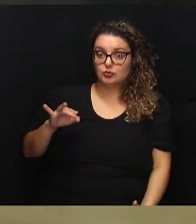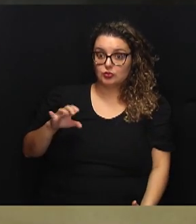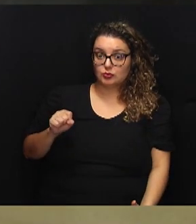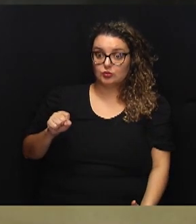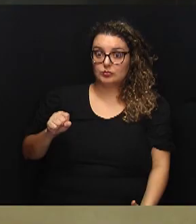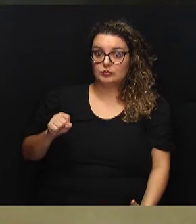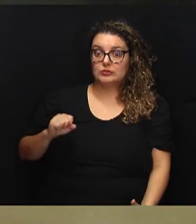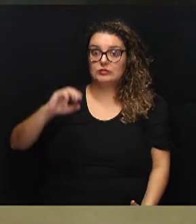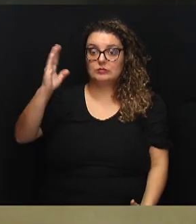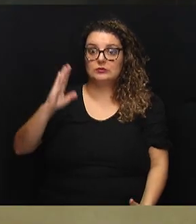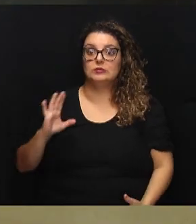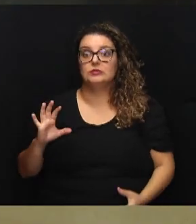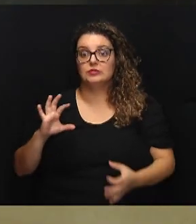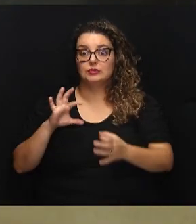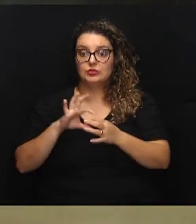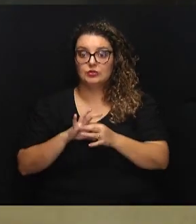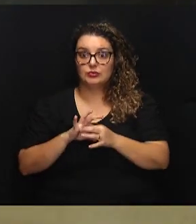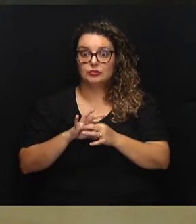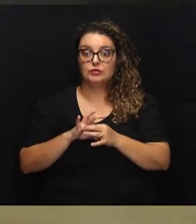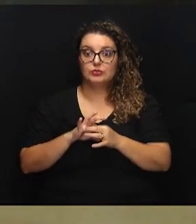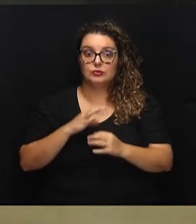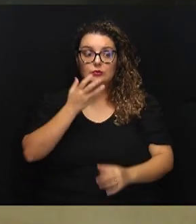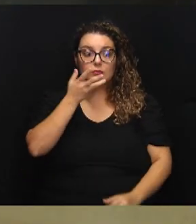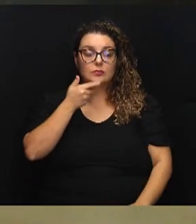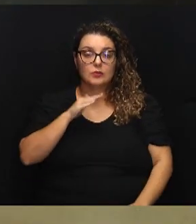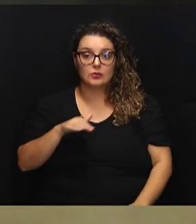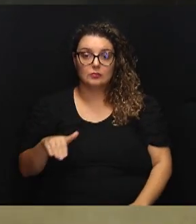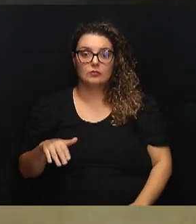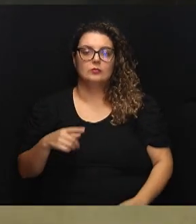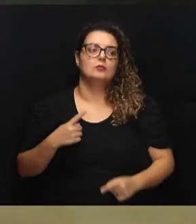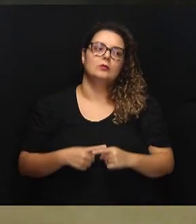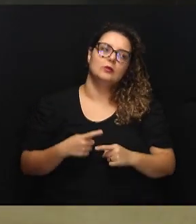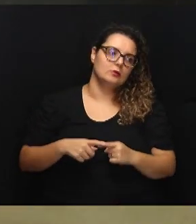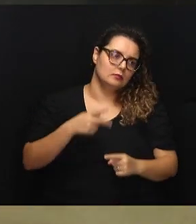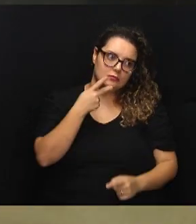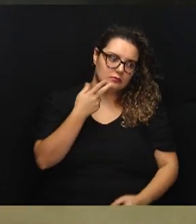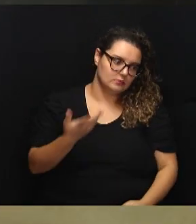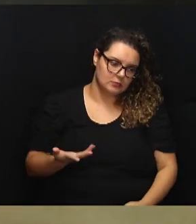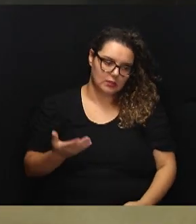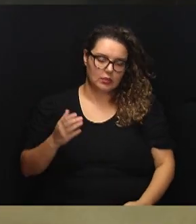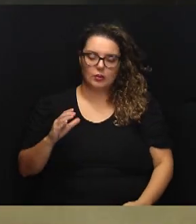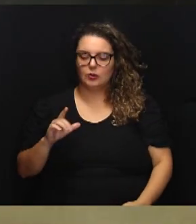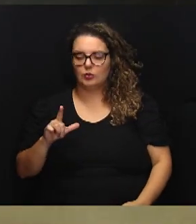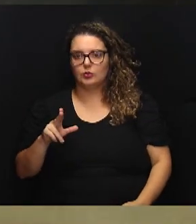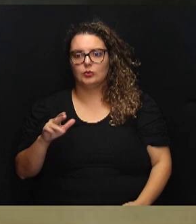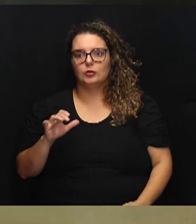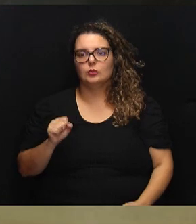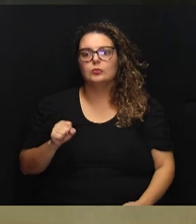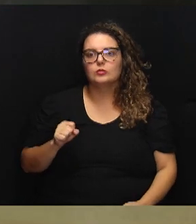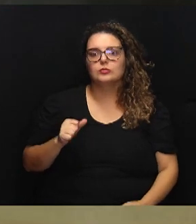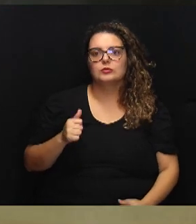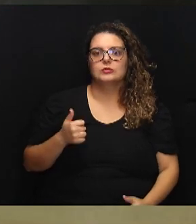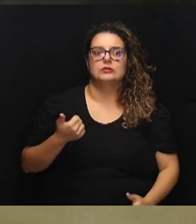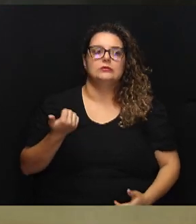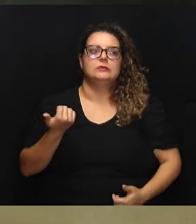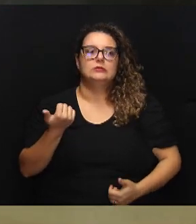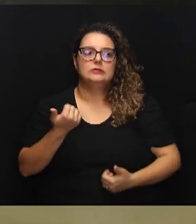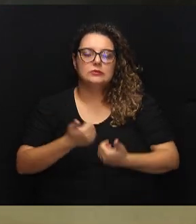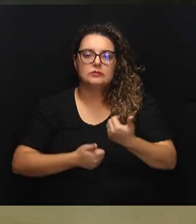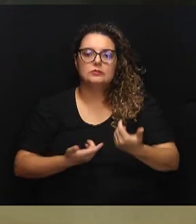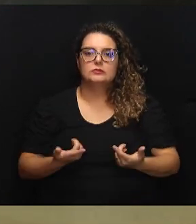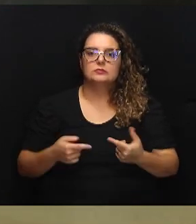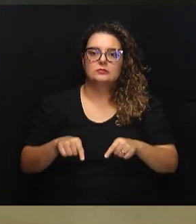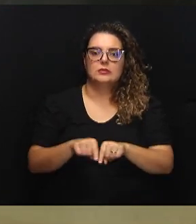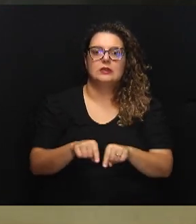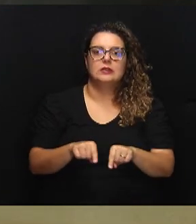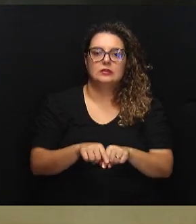se conectado com o público infantil? Porque aqui a gente está falando de clubes, né, de futebol, mas a gente está falando do